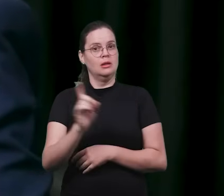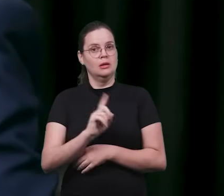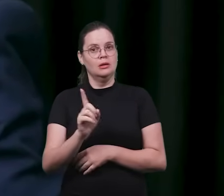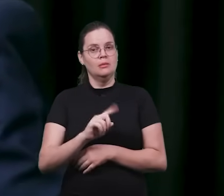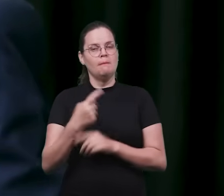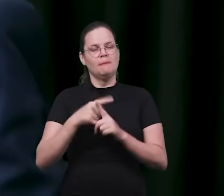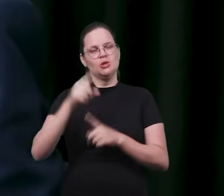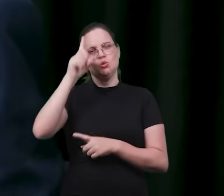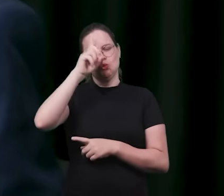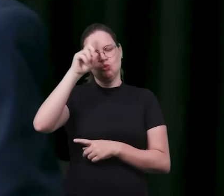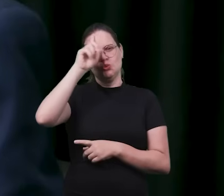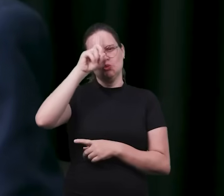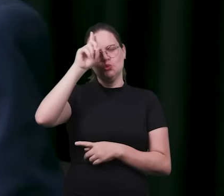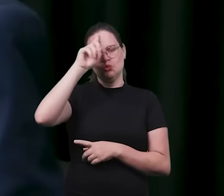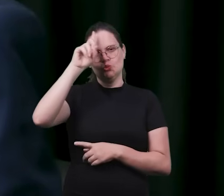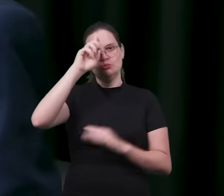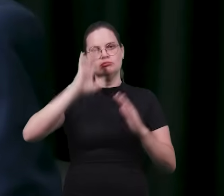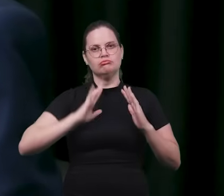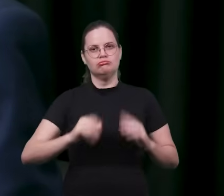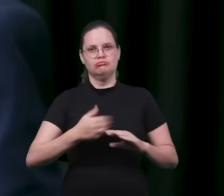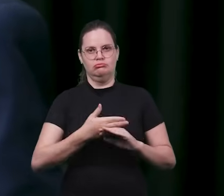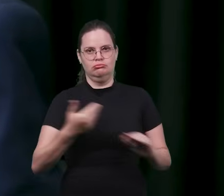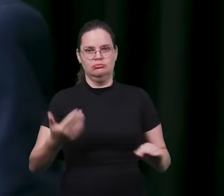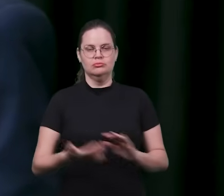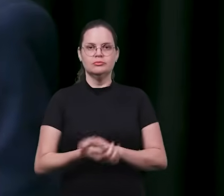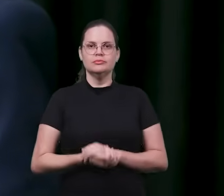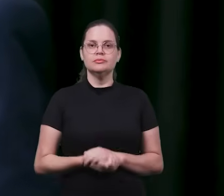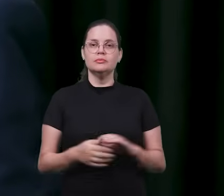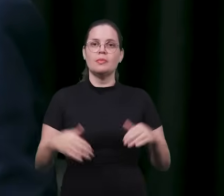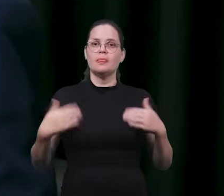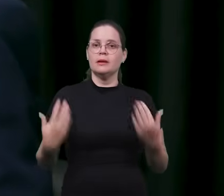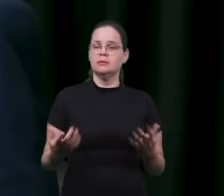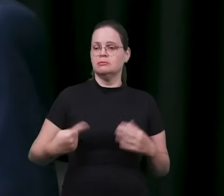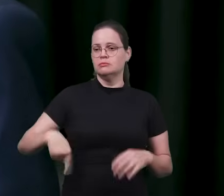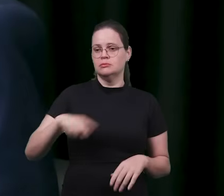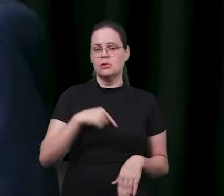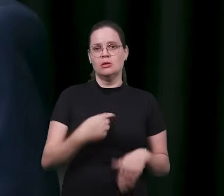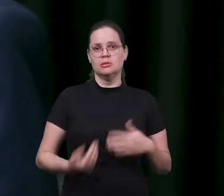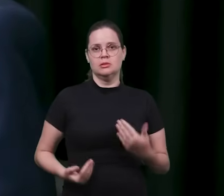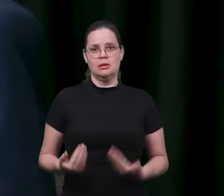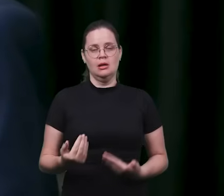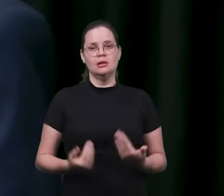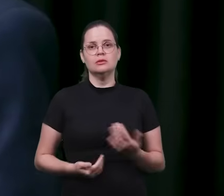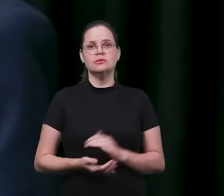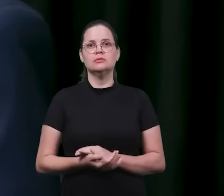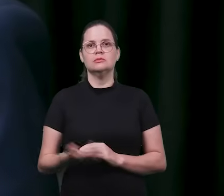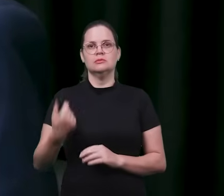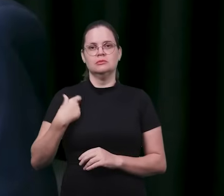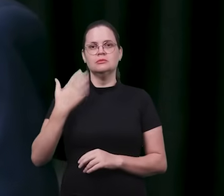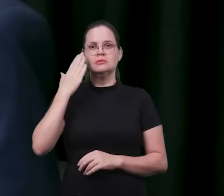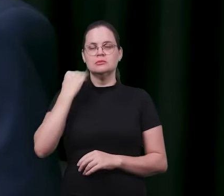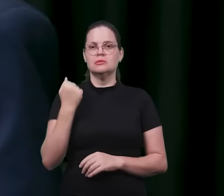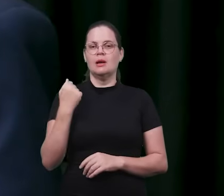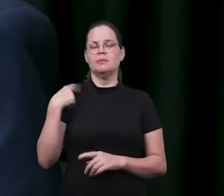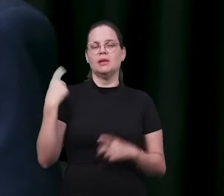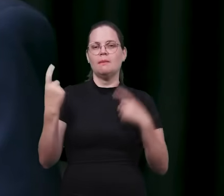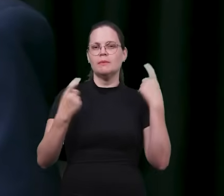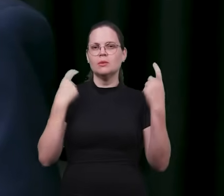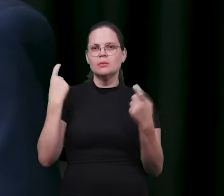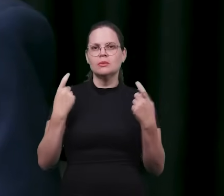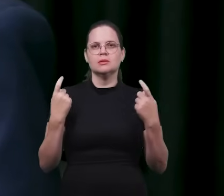uma oferta, era um culto contínuo ao Senhor. Então, como igreja, né, a gente tem isso e a